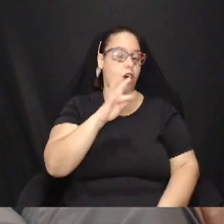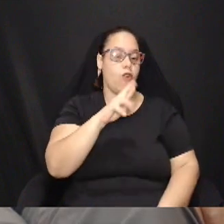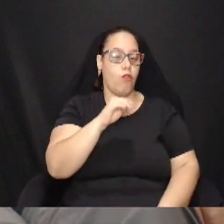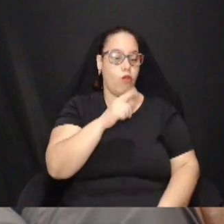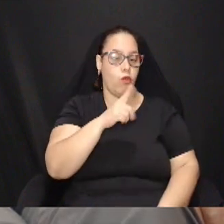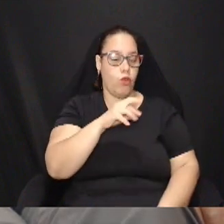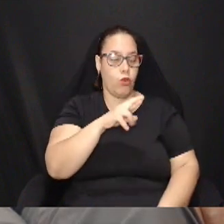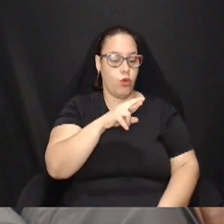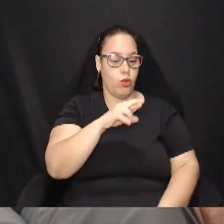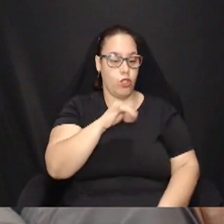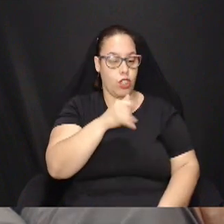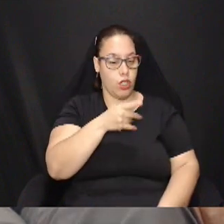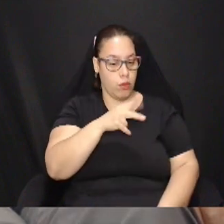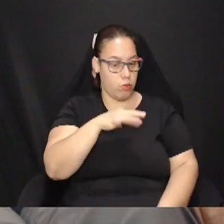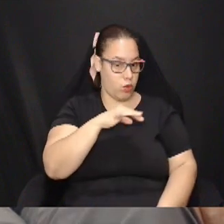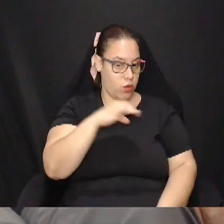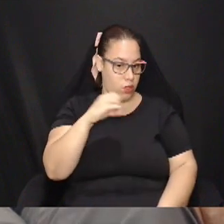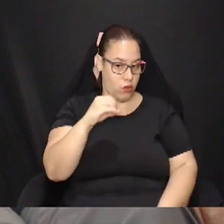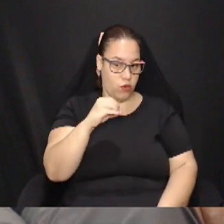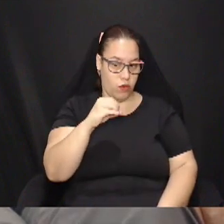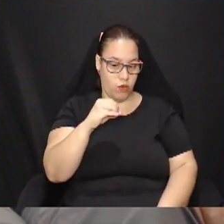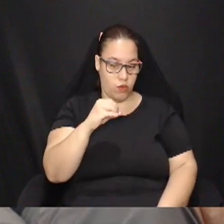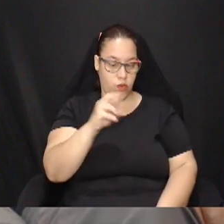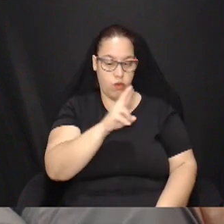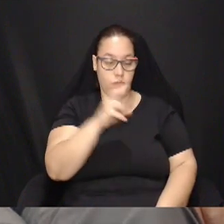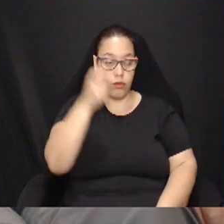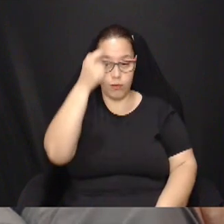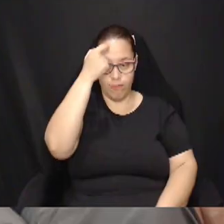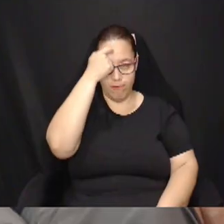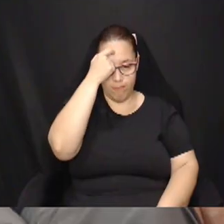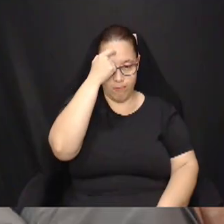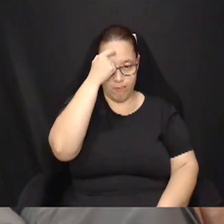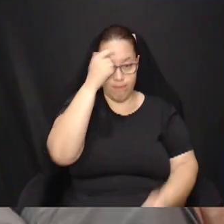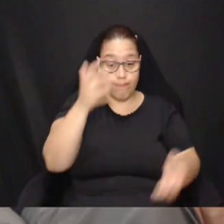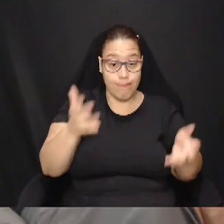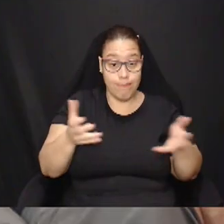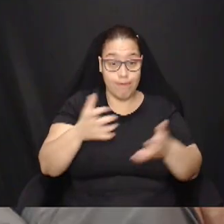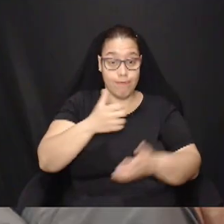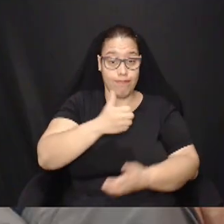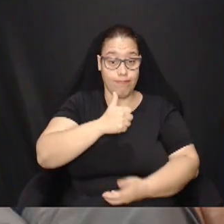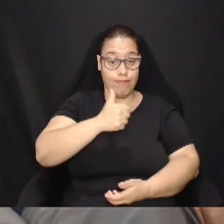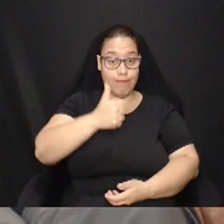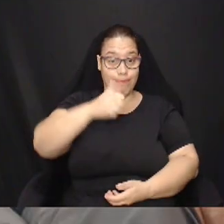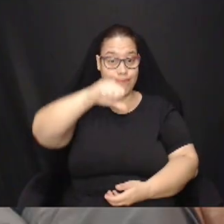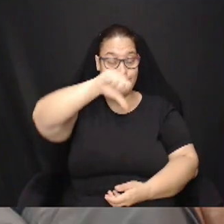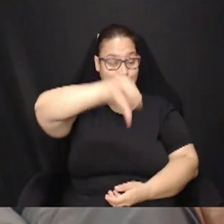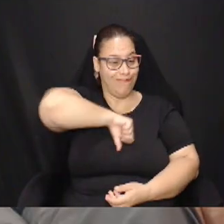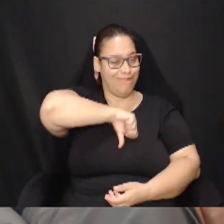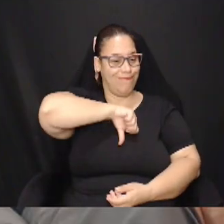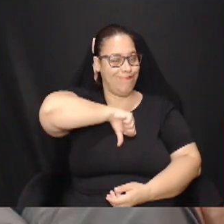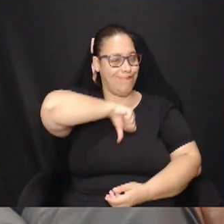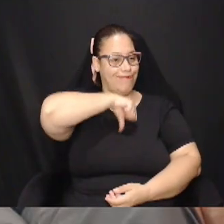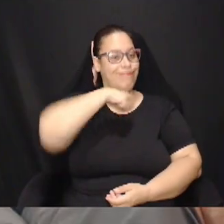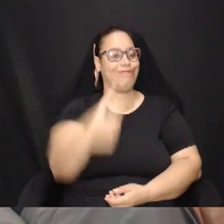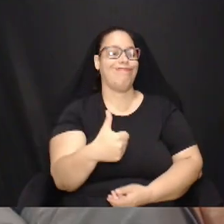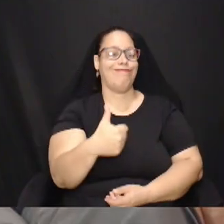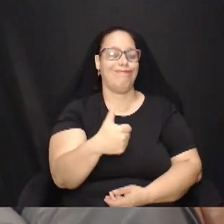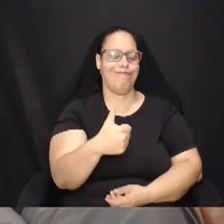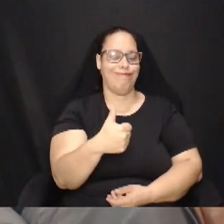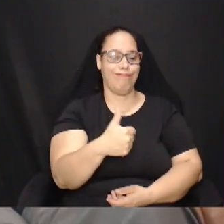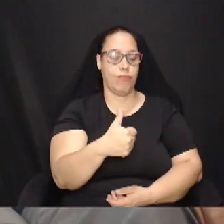esse lugar de autoconsciência e de autoestima da mulher negra dentro da sociedade. Porque se a gente olha para os